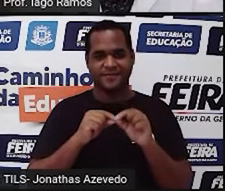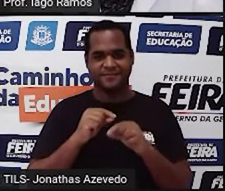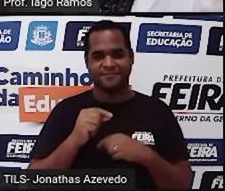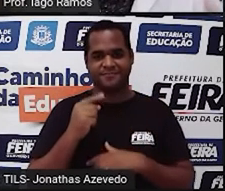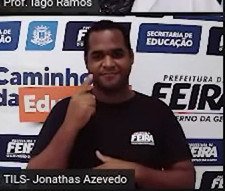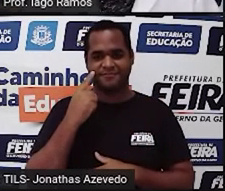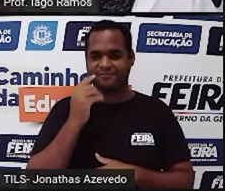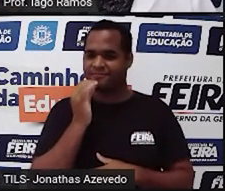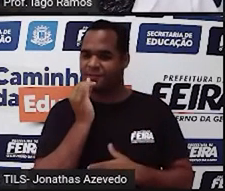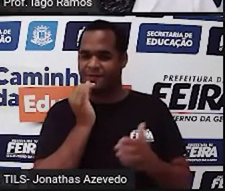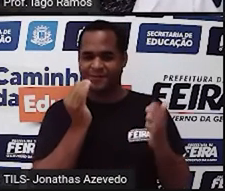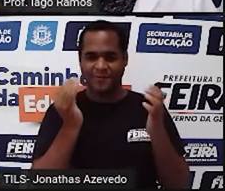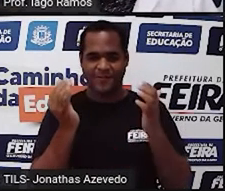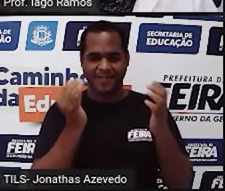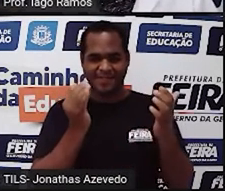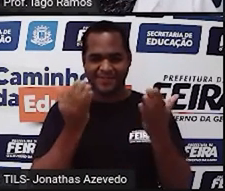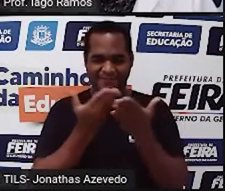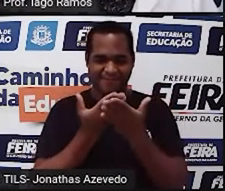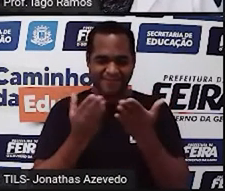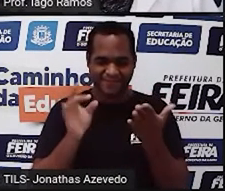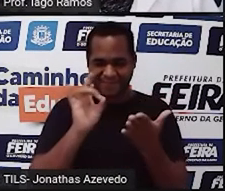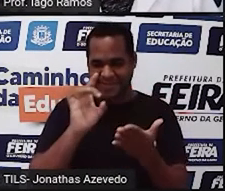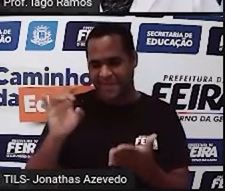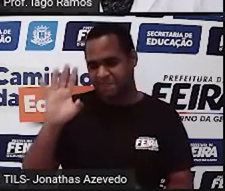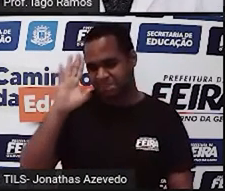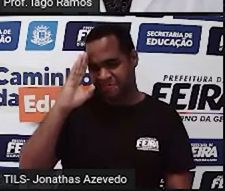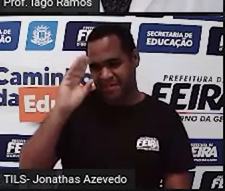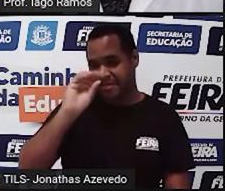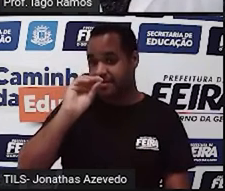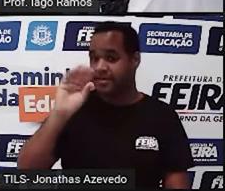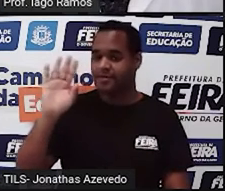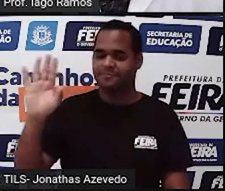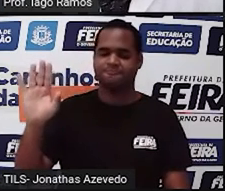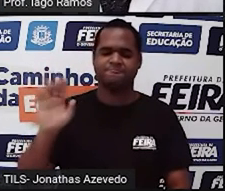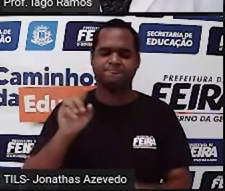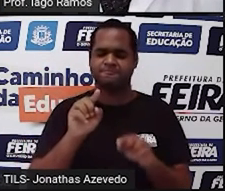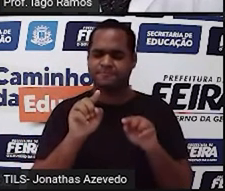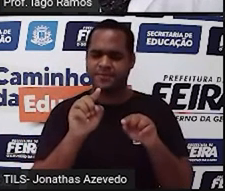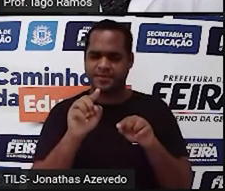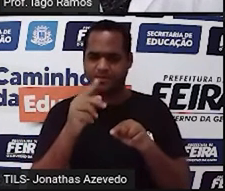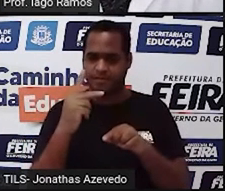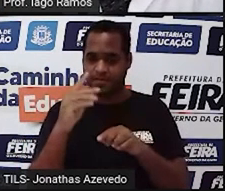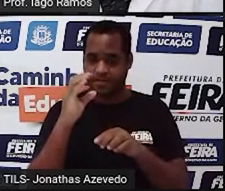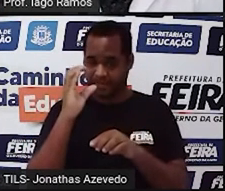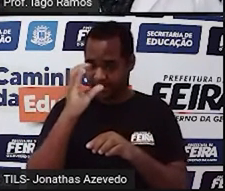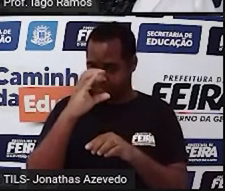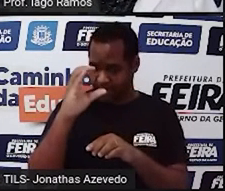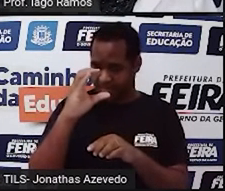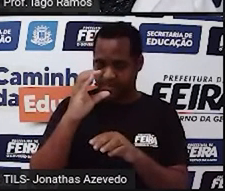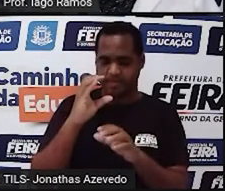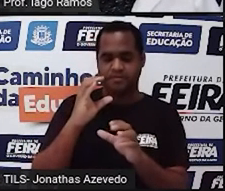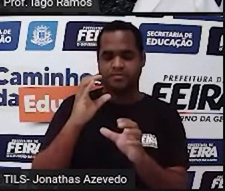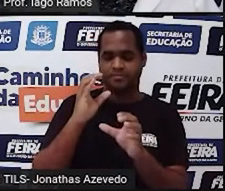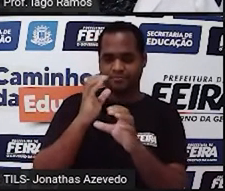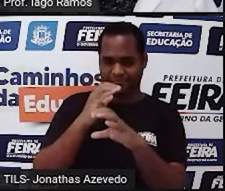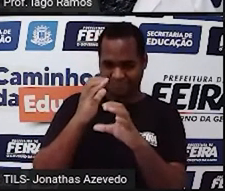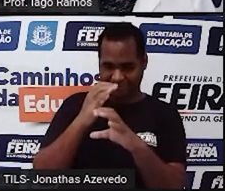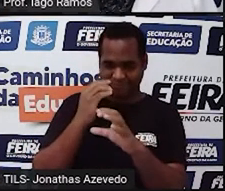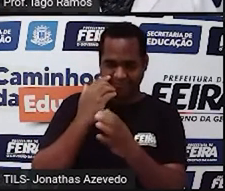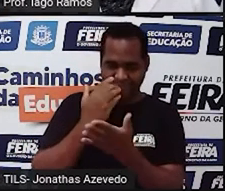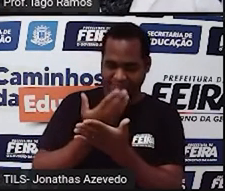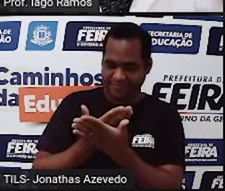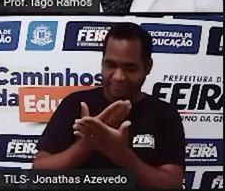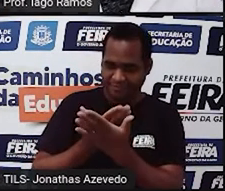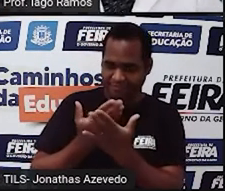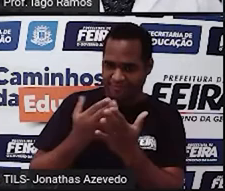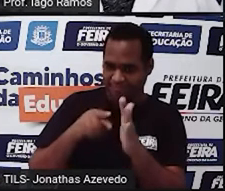uma coisa bem bacana para você entender então Digamos que você é um cientista uma ser uma cientista